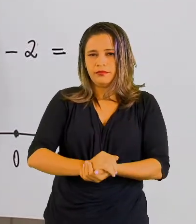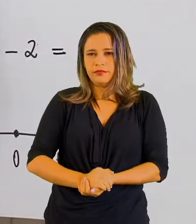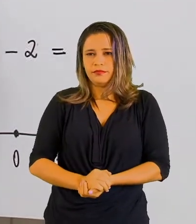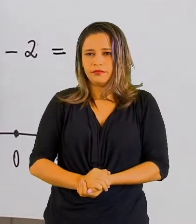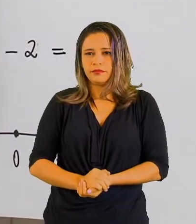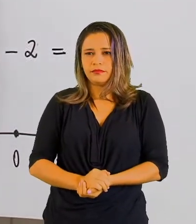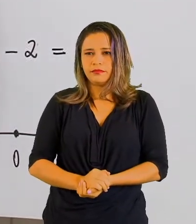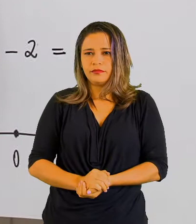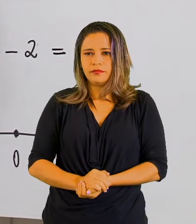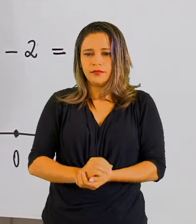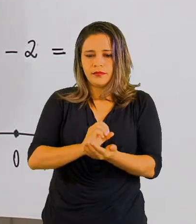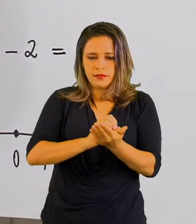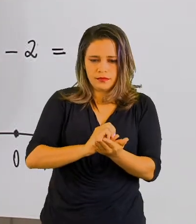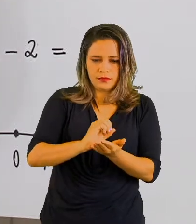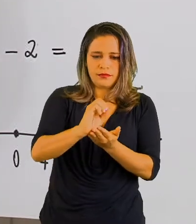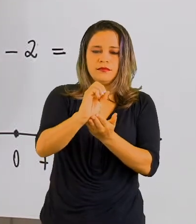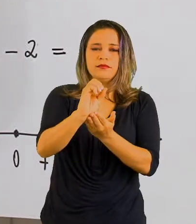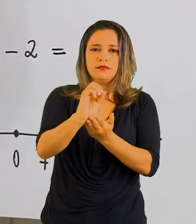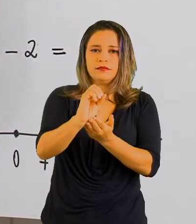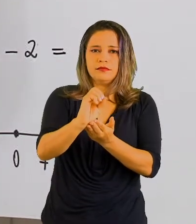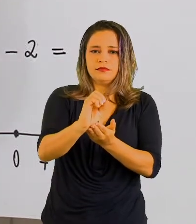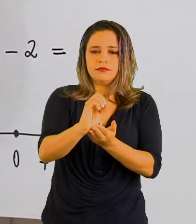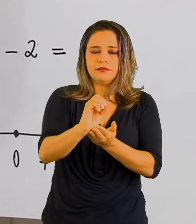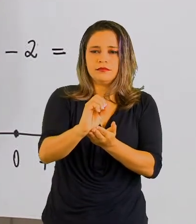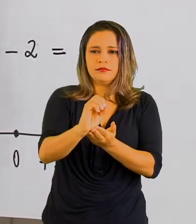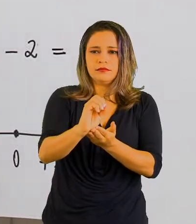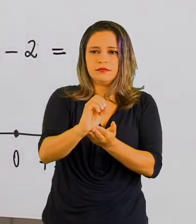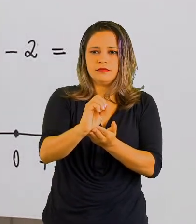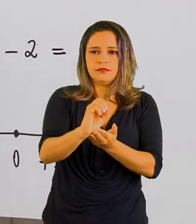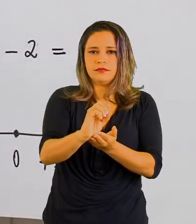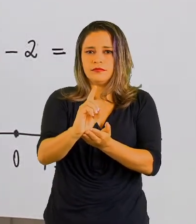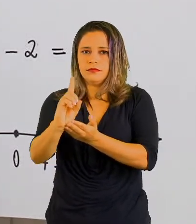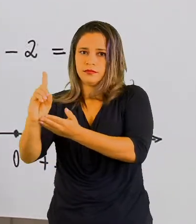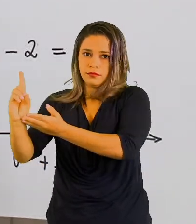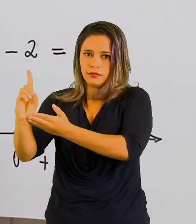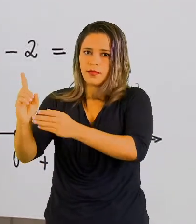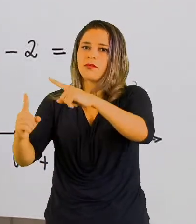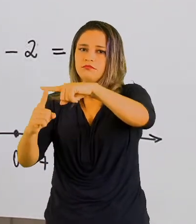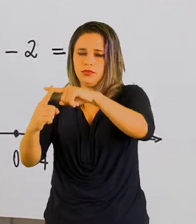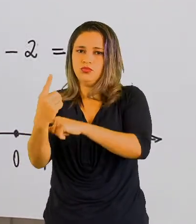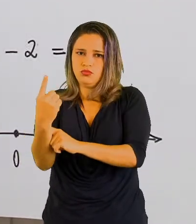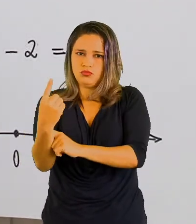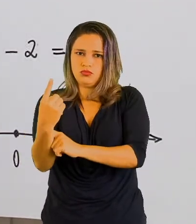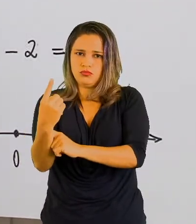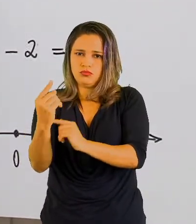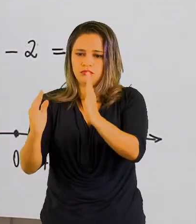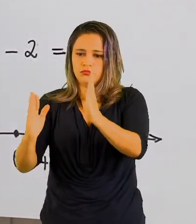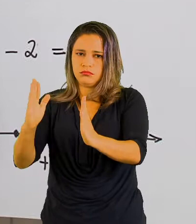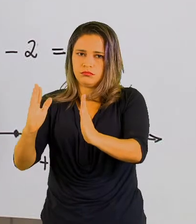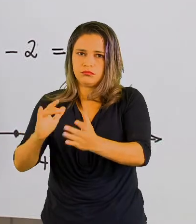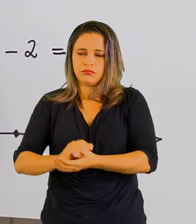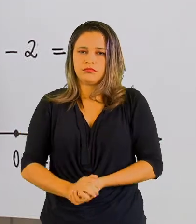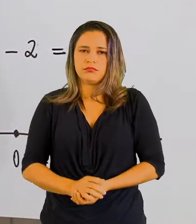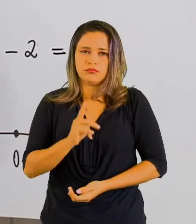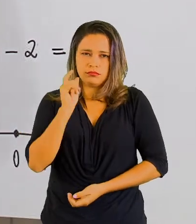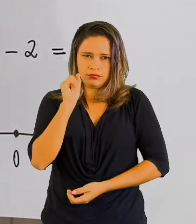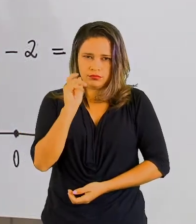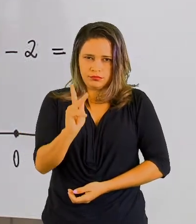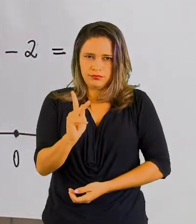da origem até a abscissa 1 positivo. Ok?